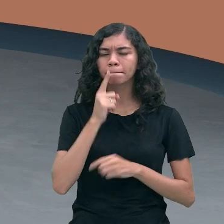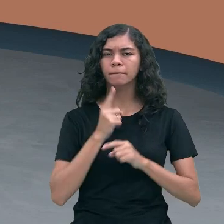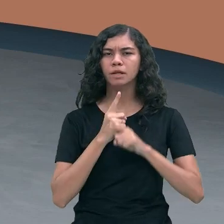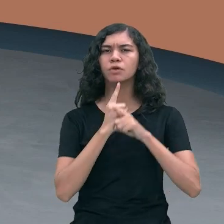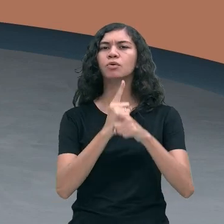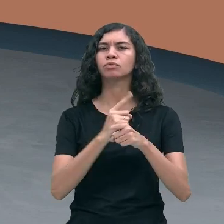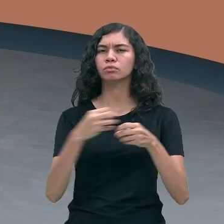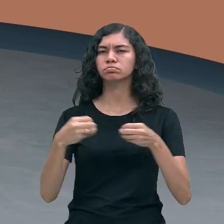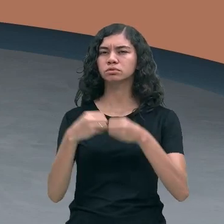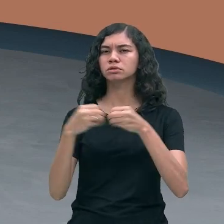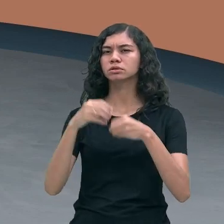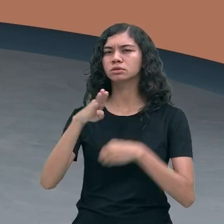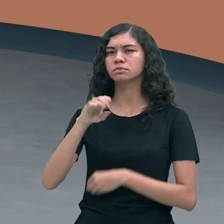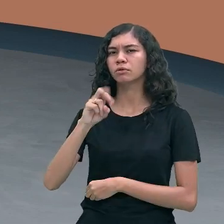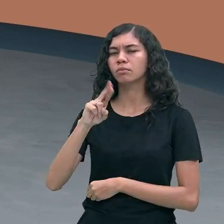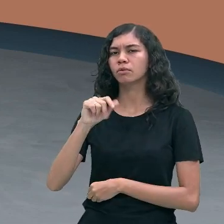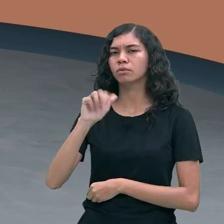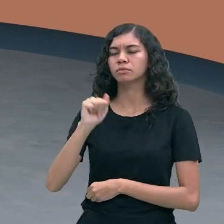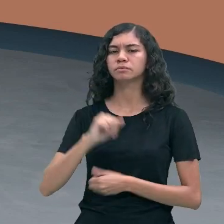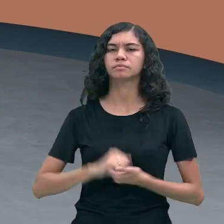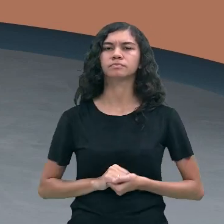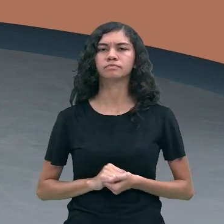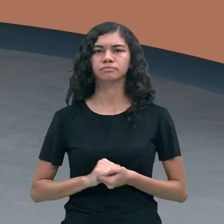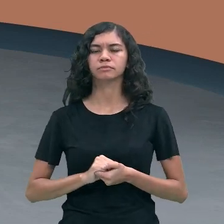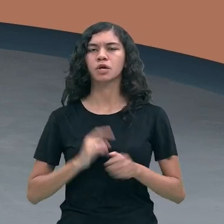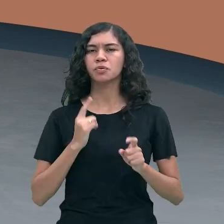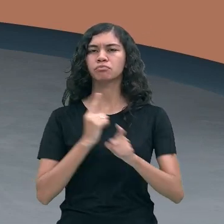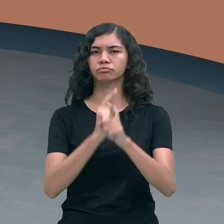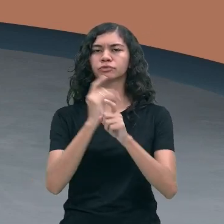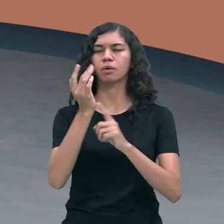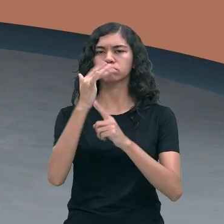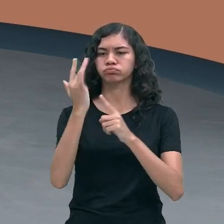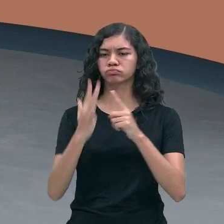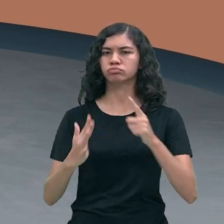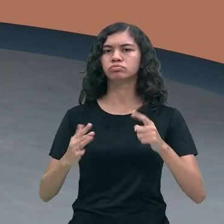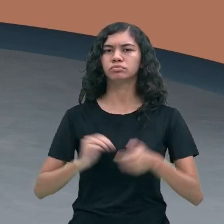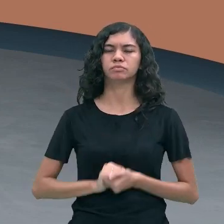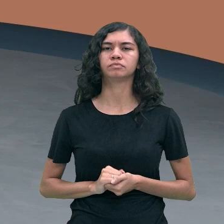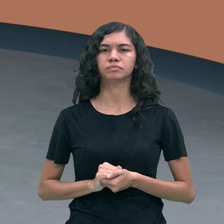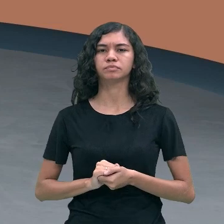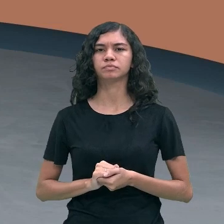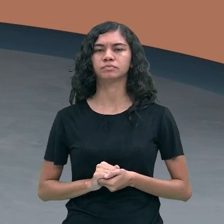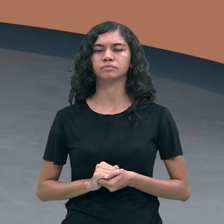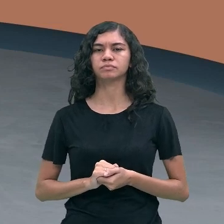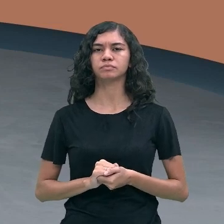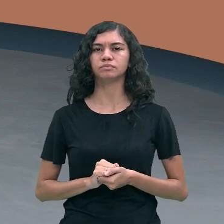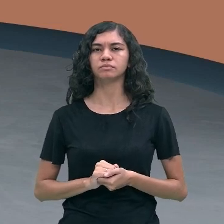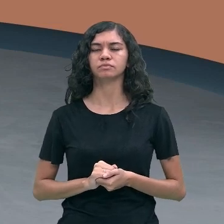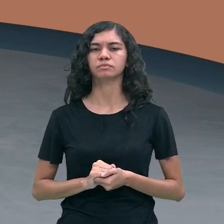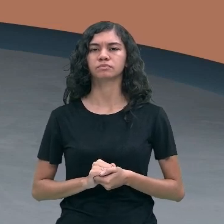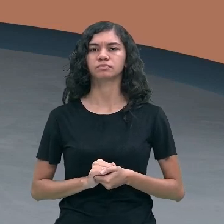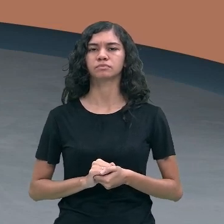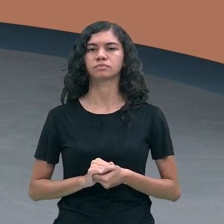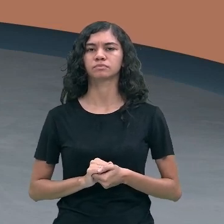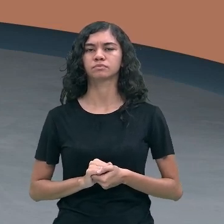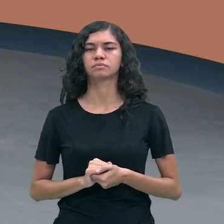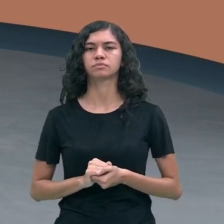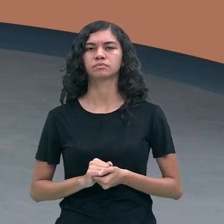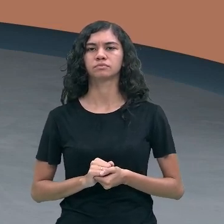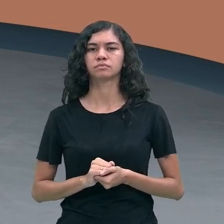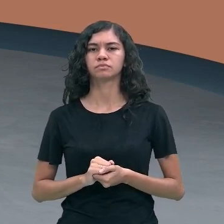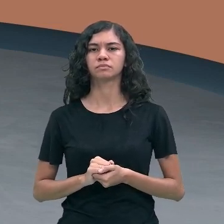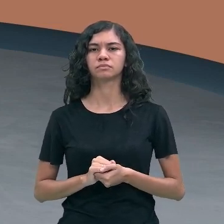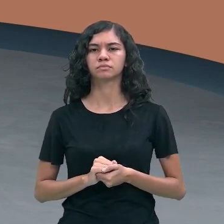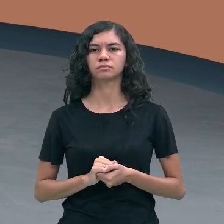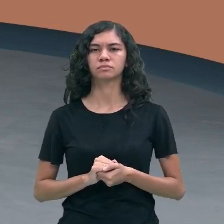de Borba se descobriu então uma cocoloba. E aí foi se verificar, foi da onde veio então essa folha também, e